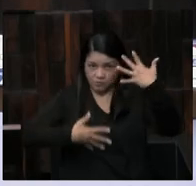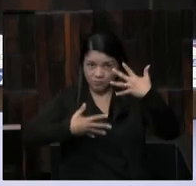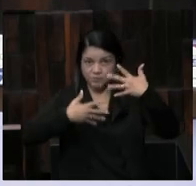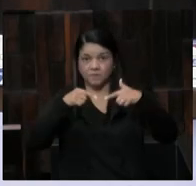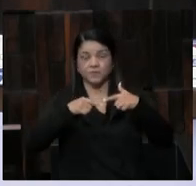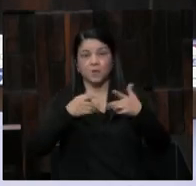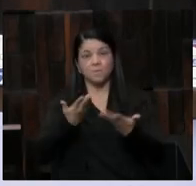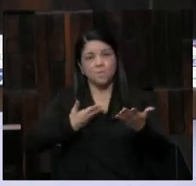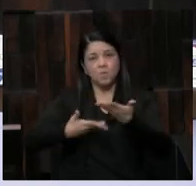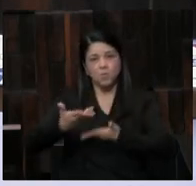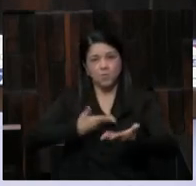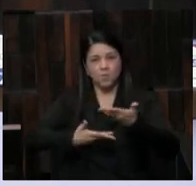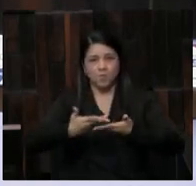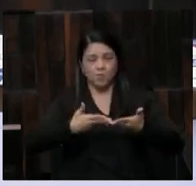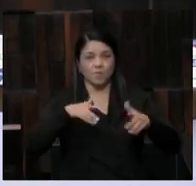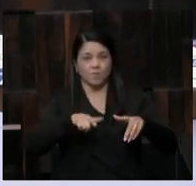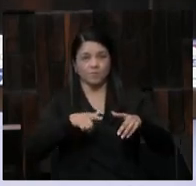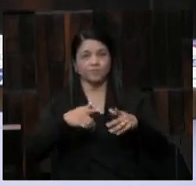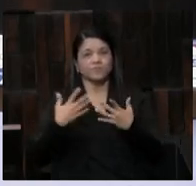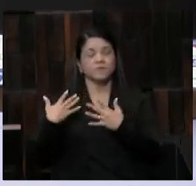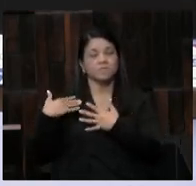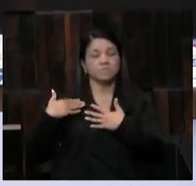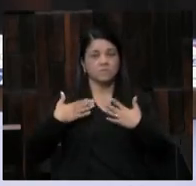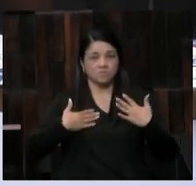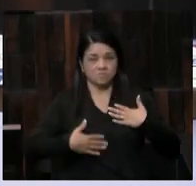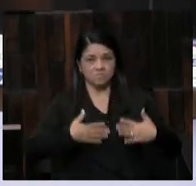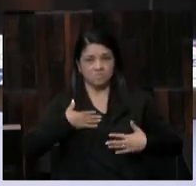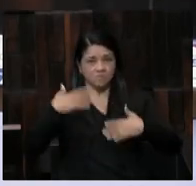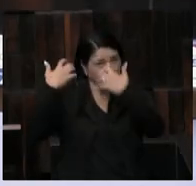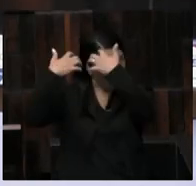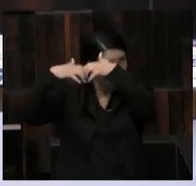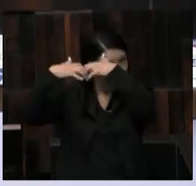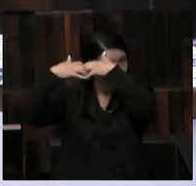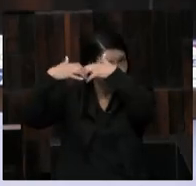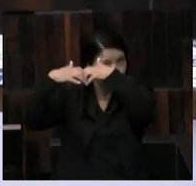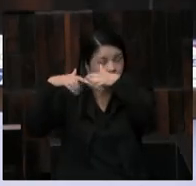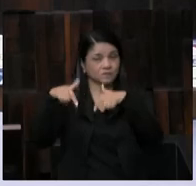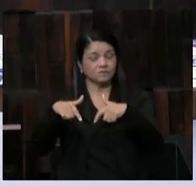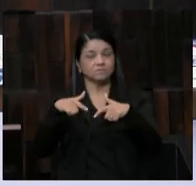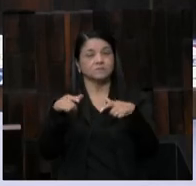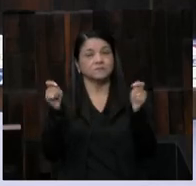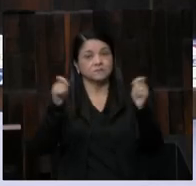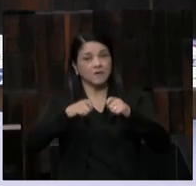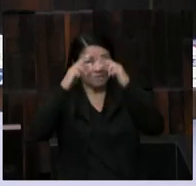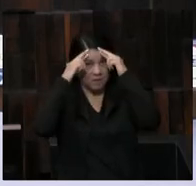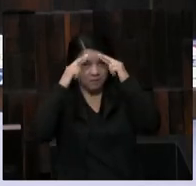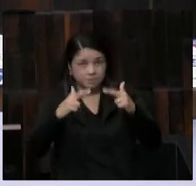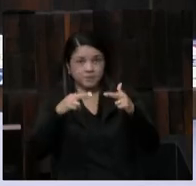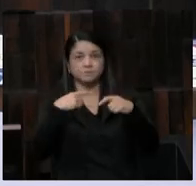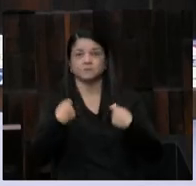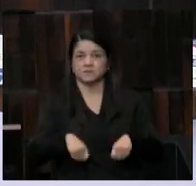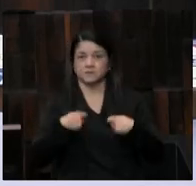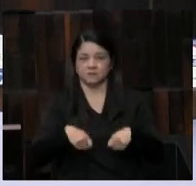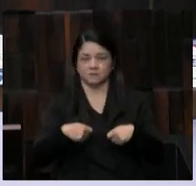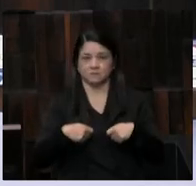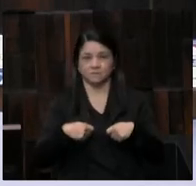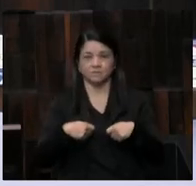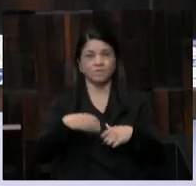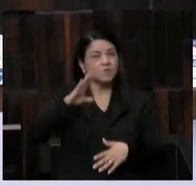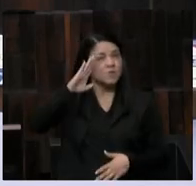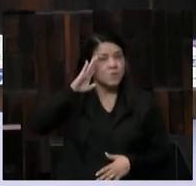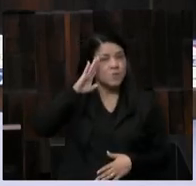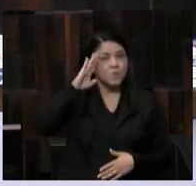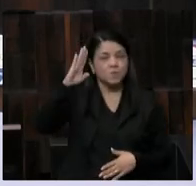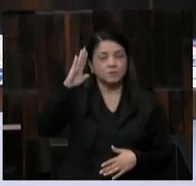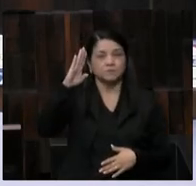interação, processamento sensorial e cognitivo, e que ela deve ser respeitada. O